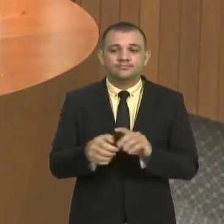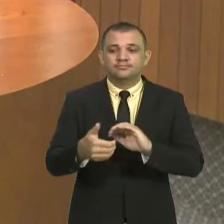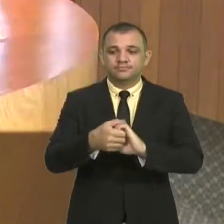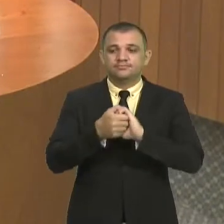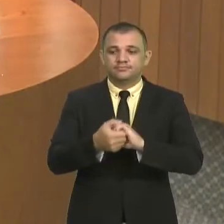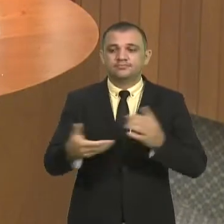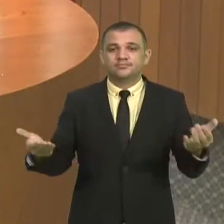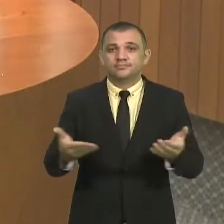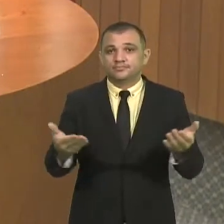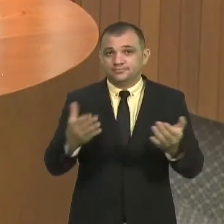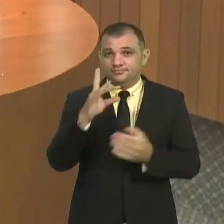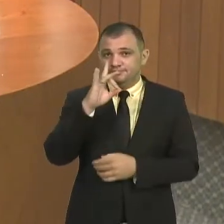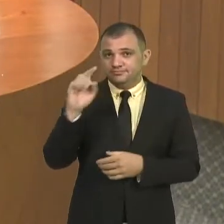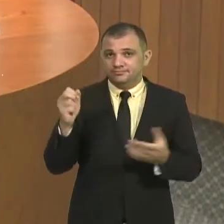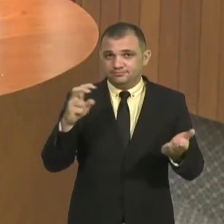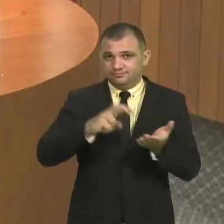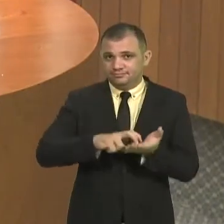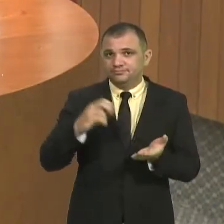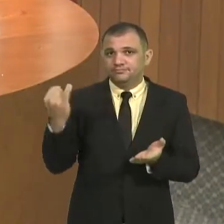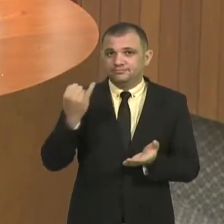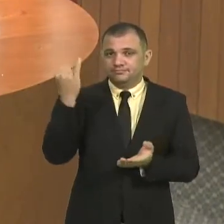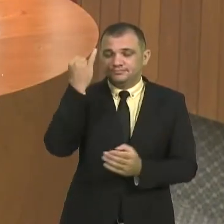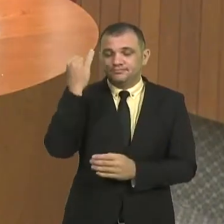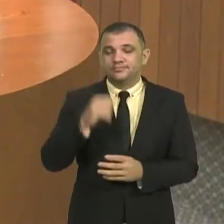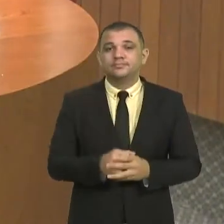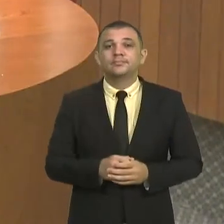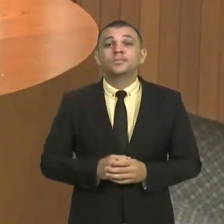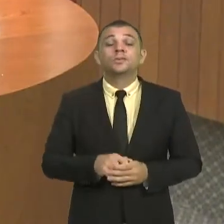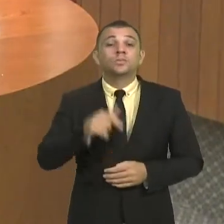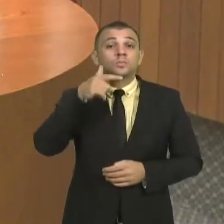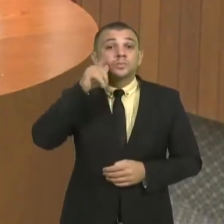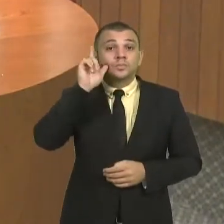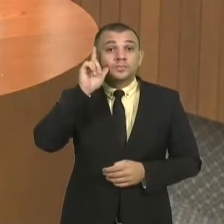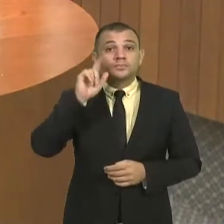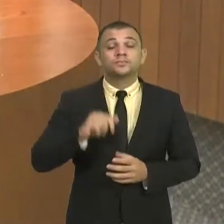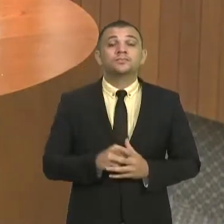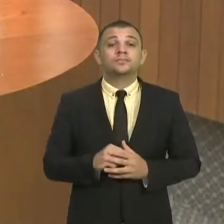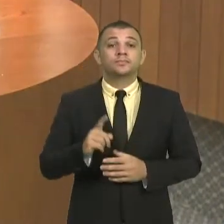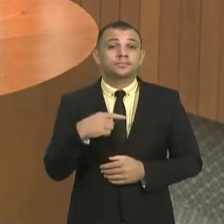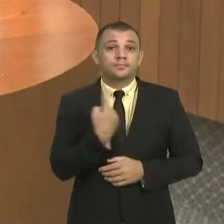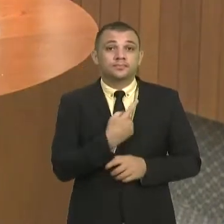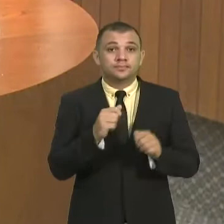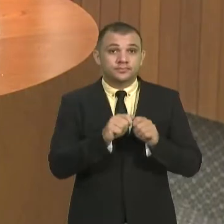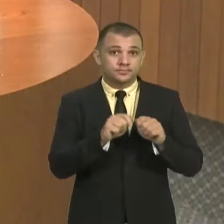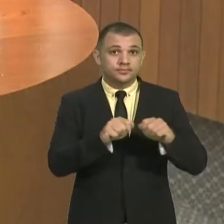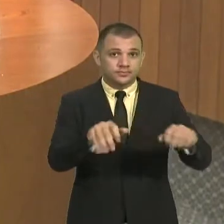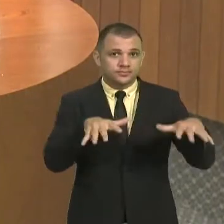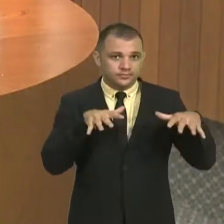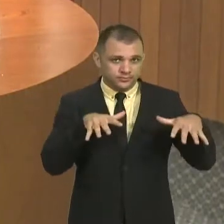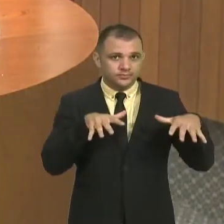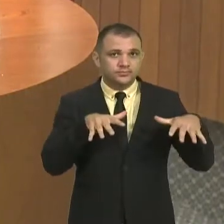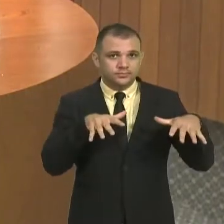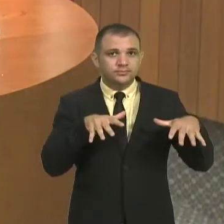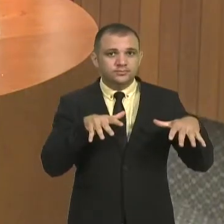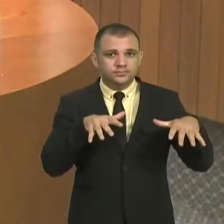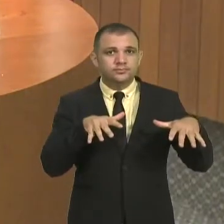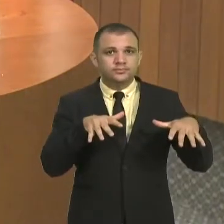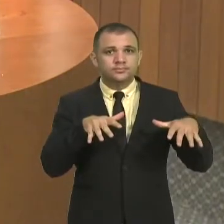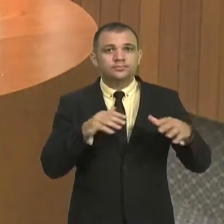manhã importante. Senhor presidente, ontem tivemos uma audiência, recebidos que